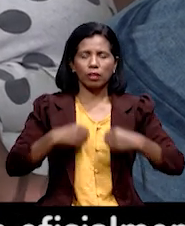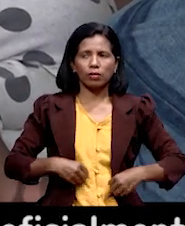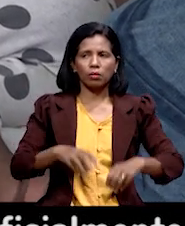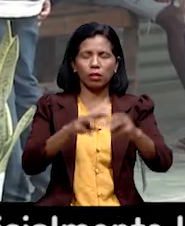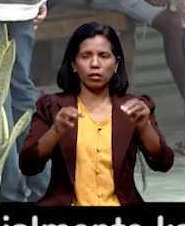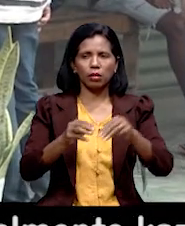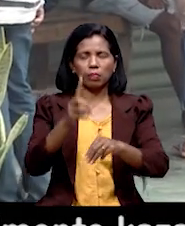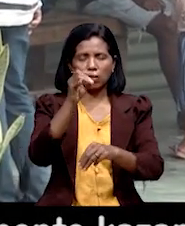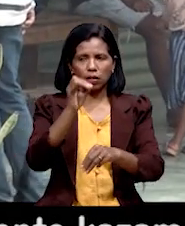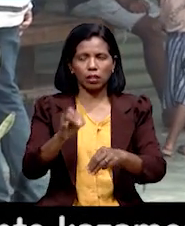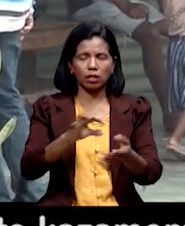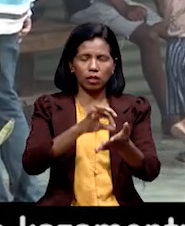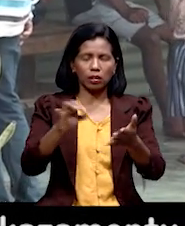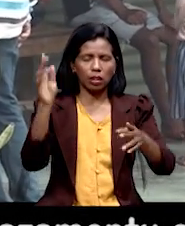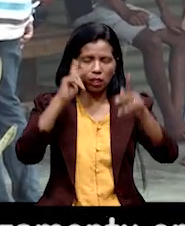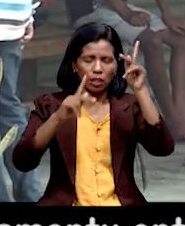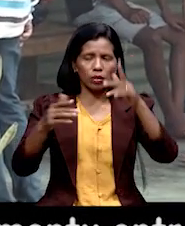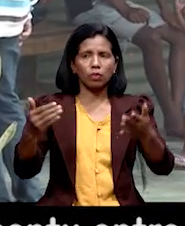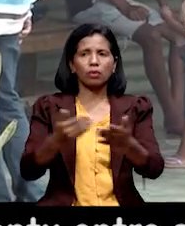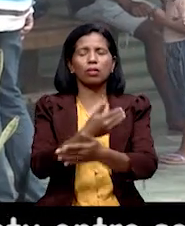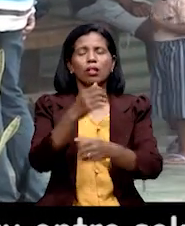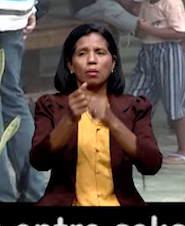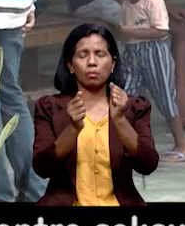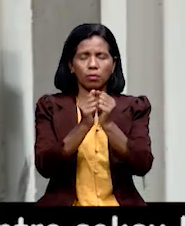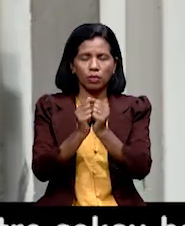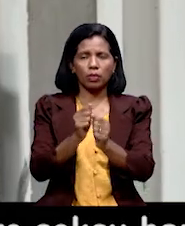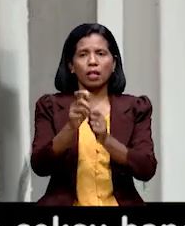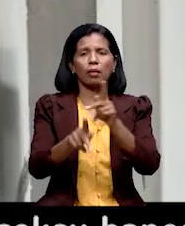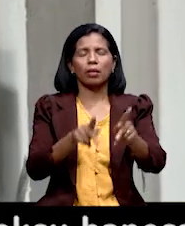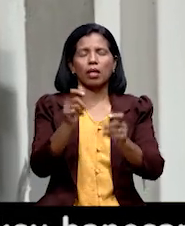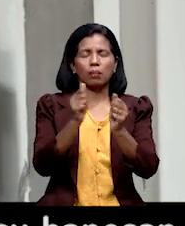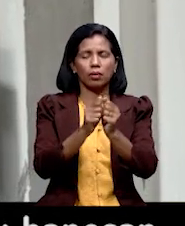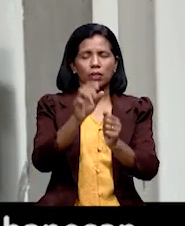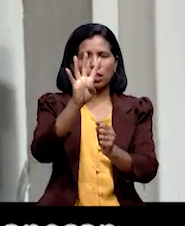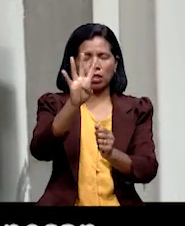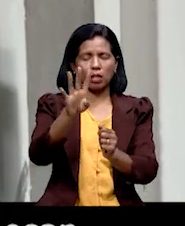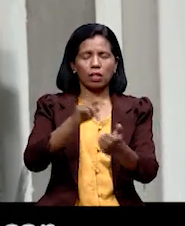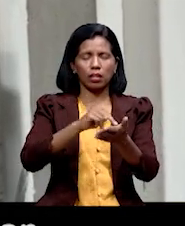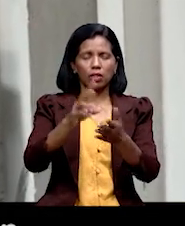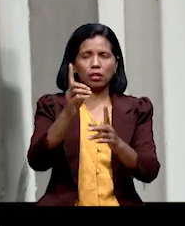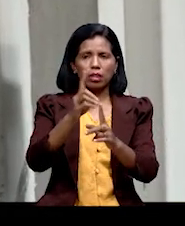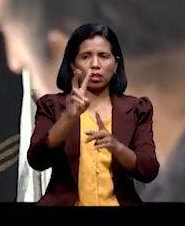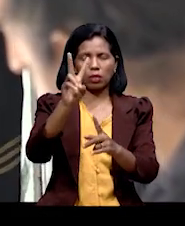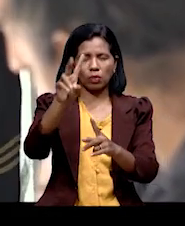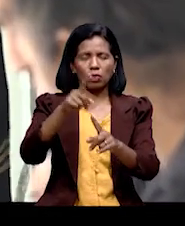tan caso fom ba dengue hamutuk na inhat. Husi número ne resista ia loron rua fulan zaneiro